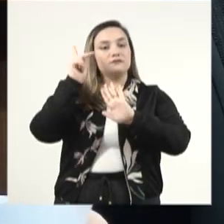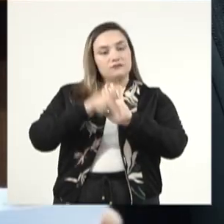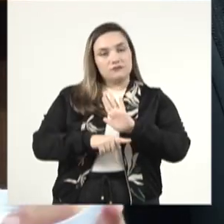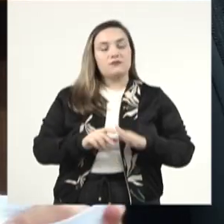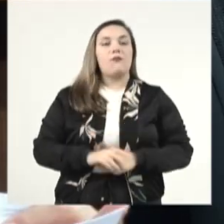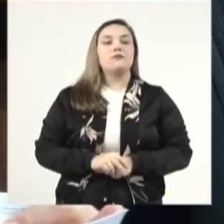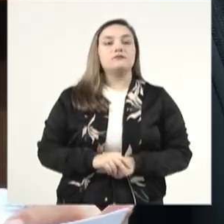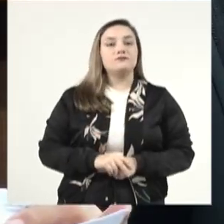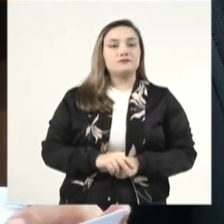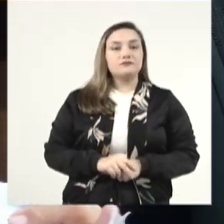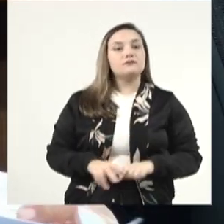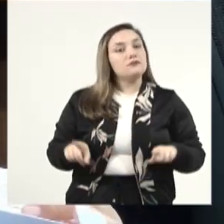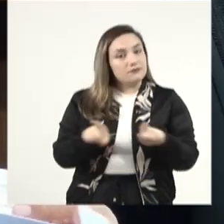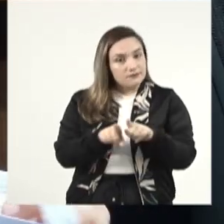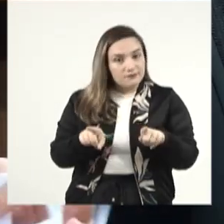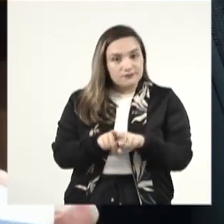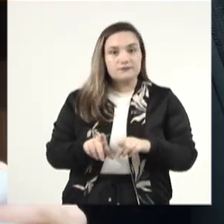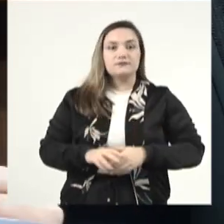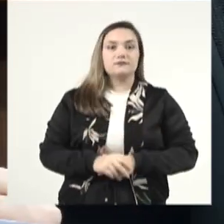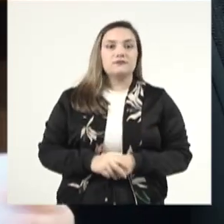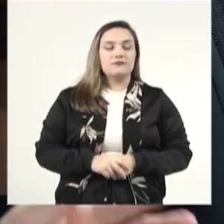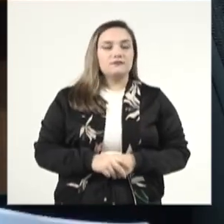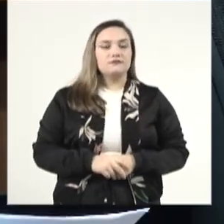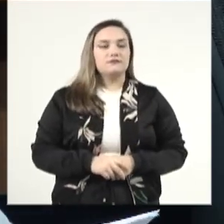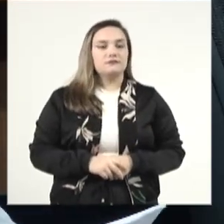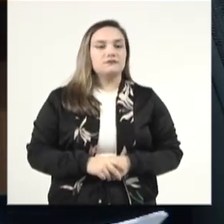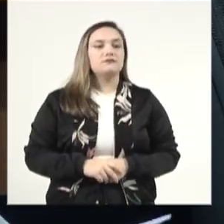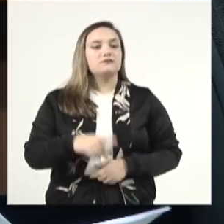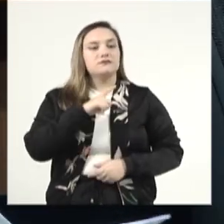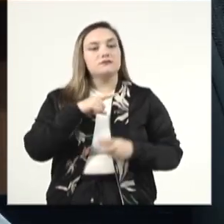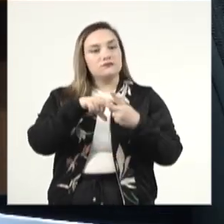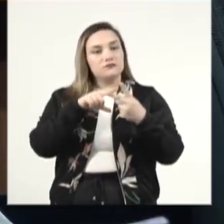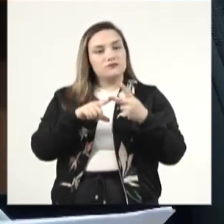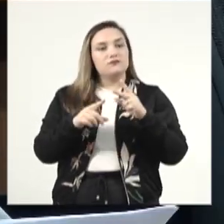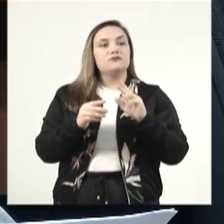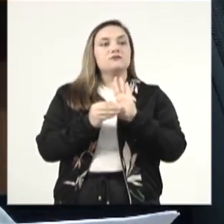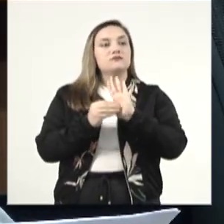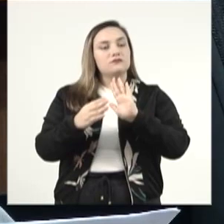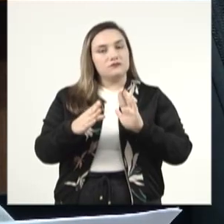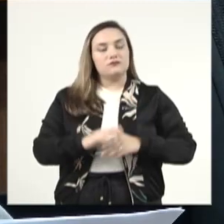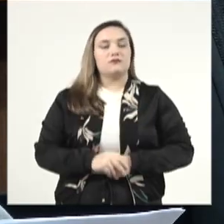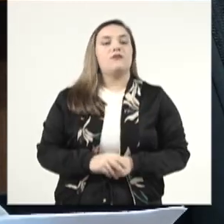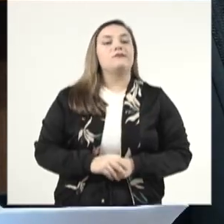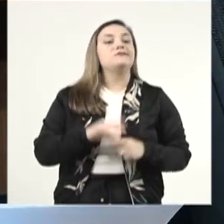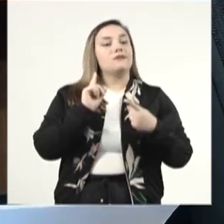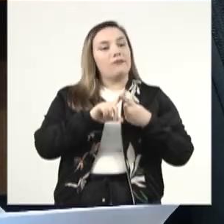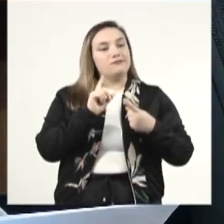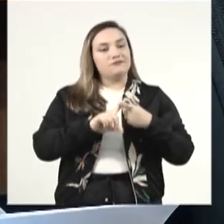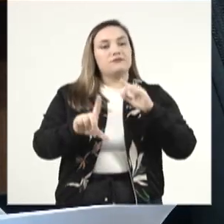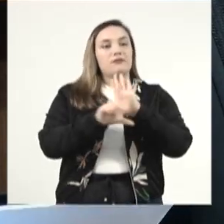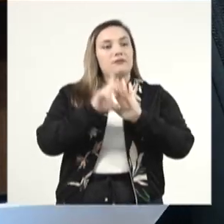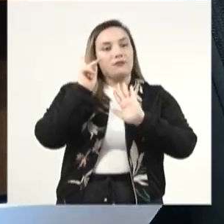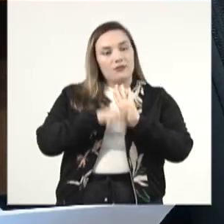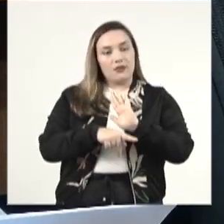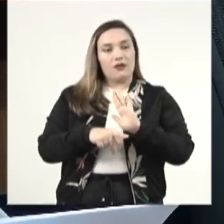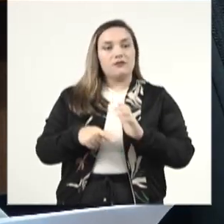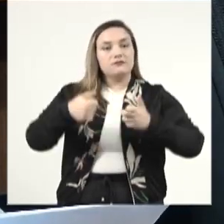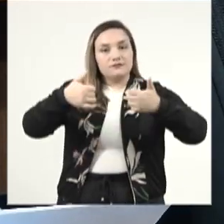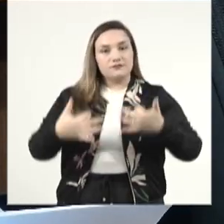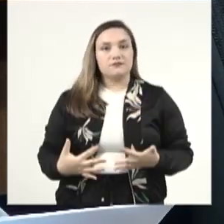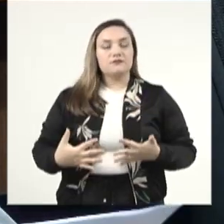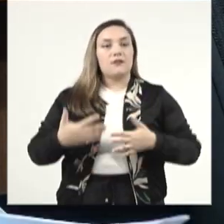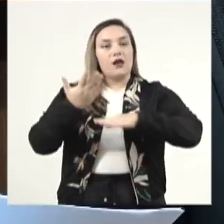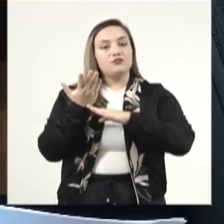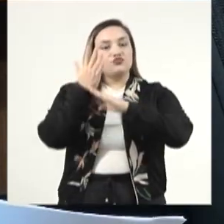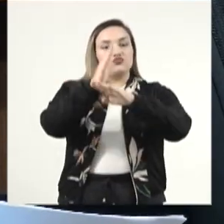lei e também de duas indicações. A primeira, projeto de lei dispõe sobre o